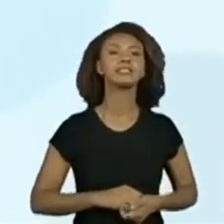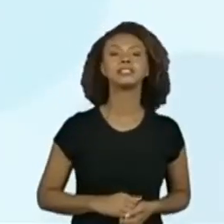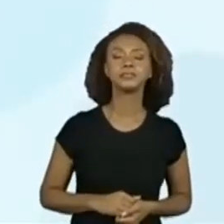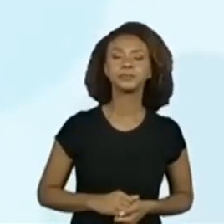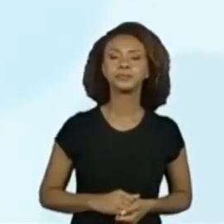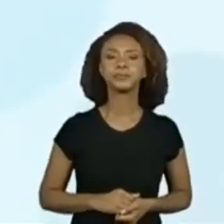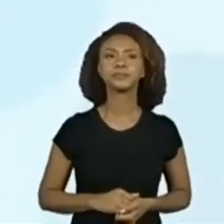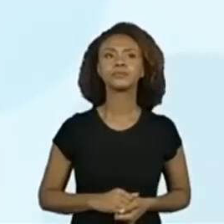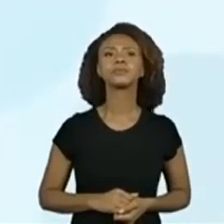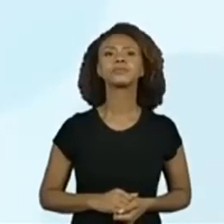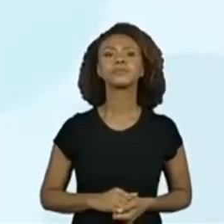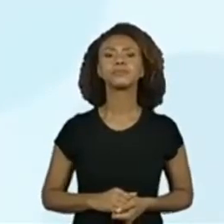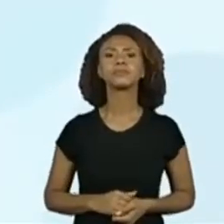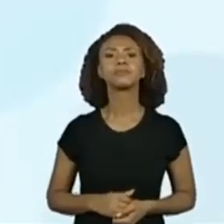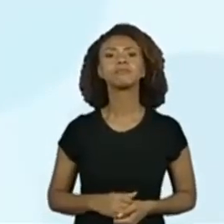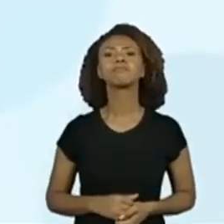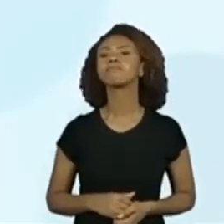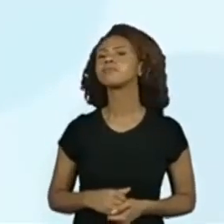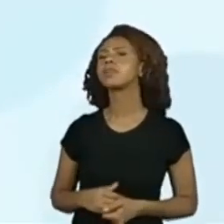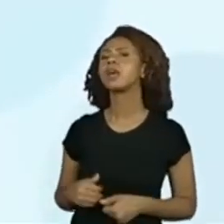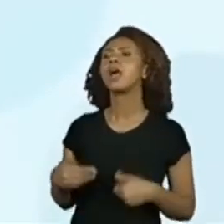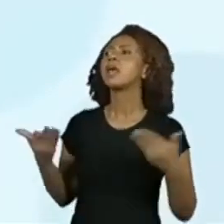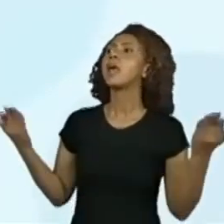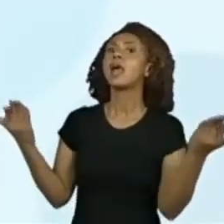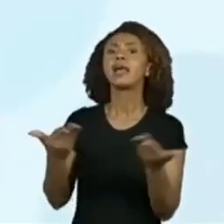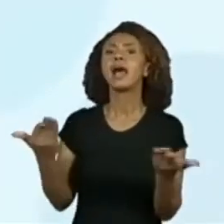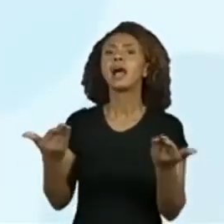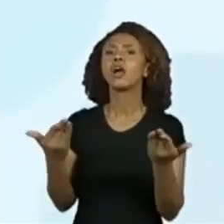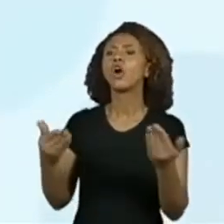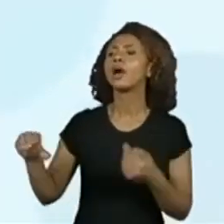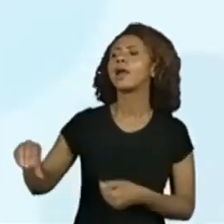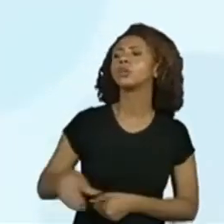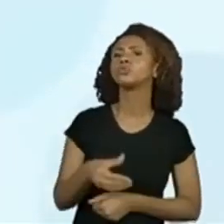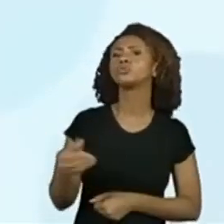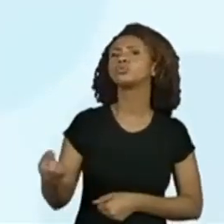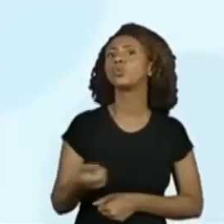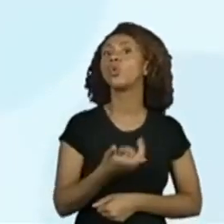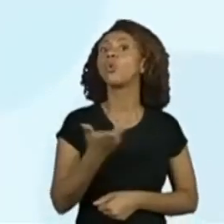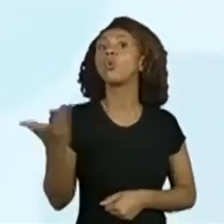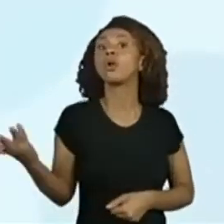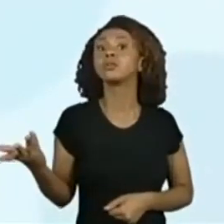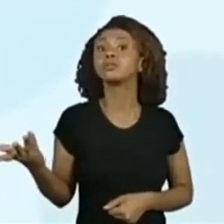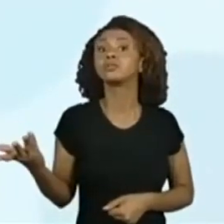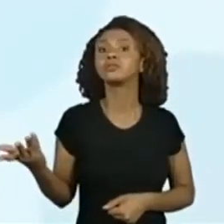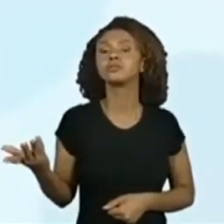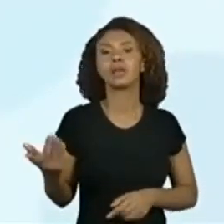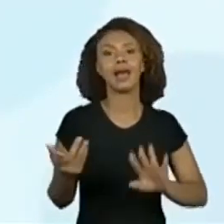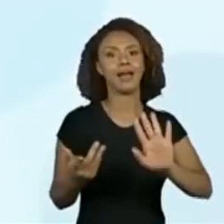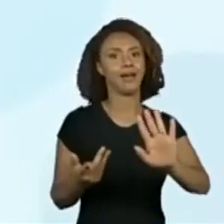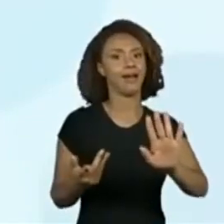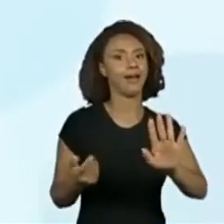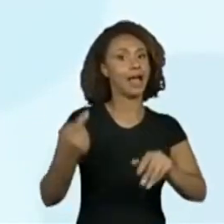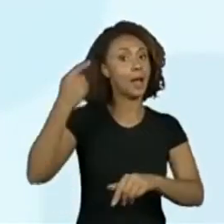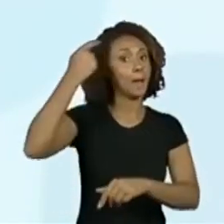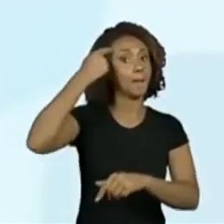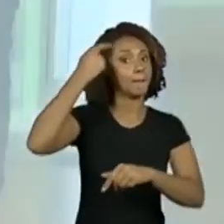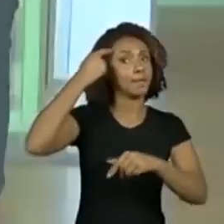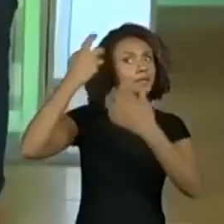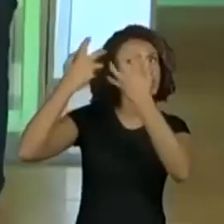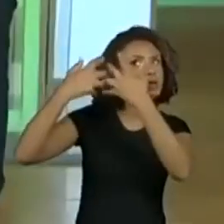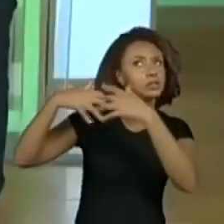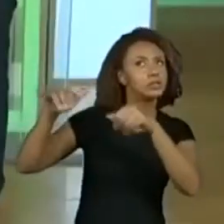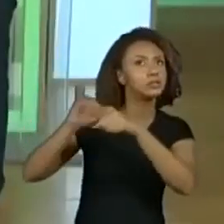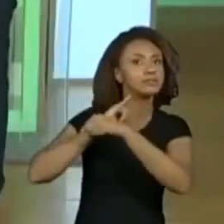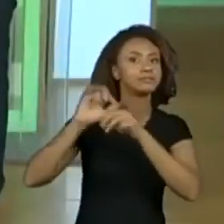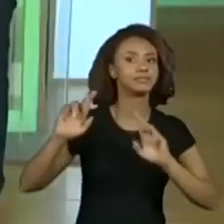quantos carrinhos ele tem agora ah agora já tem que pensar um pouquinho diferente não é pois é veja como